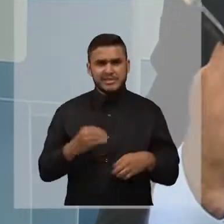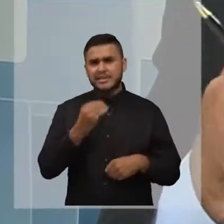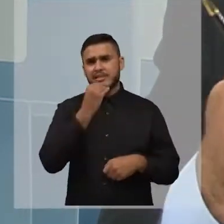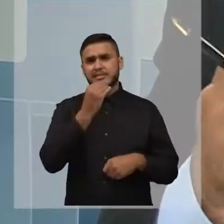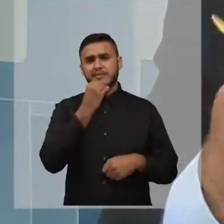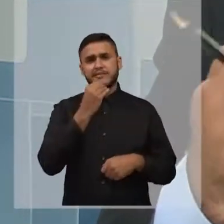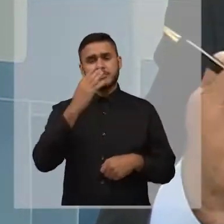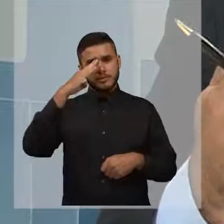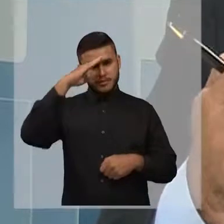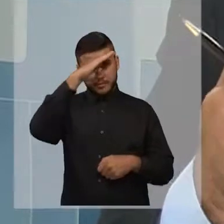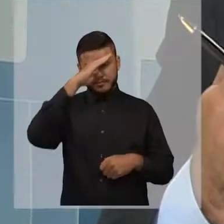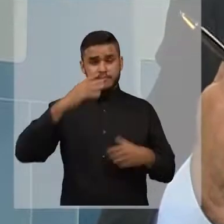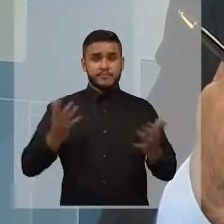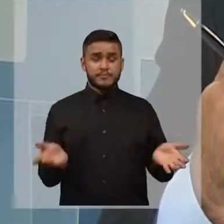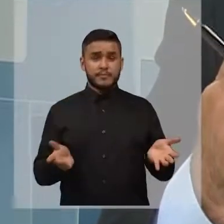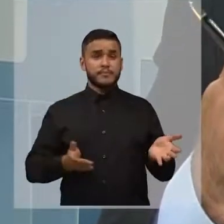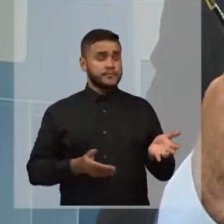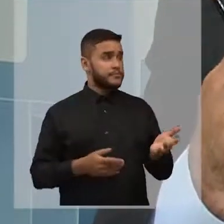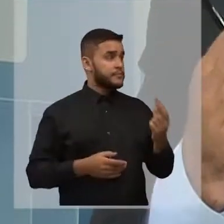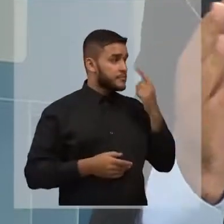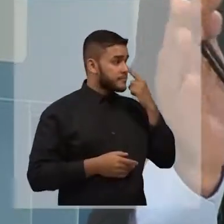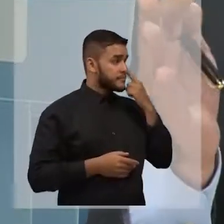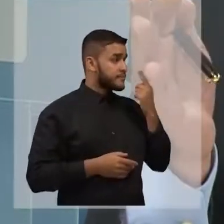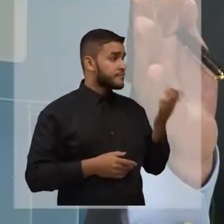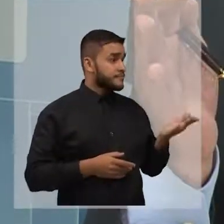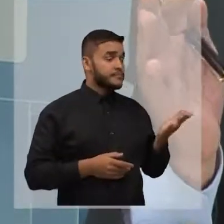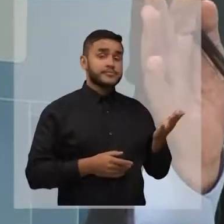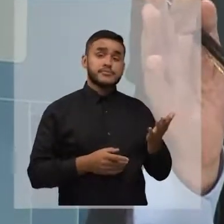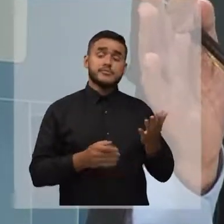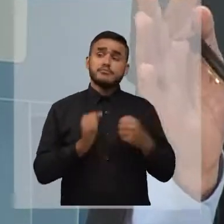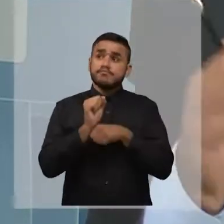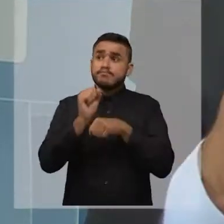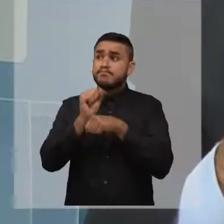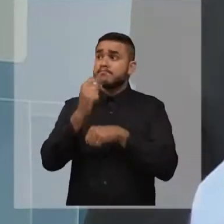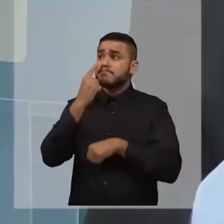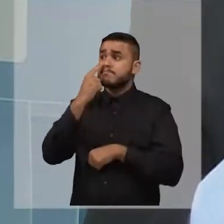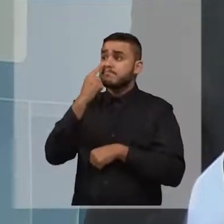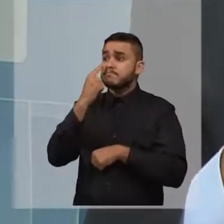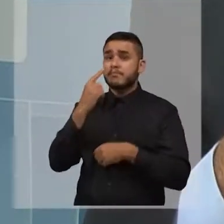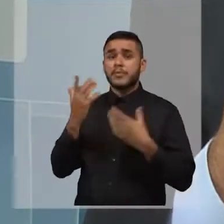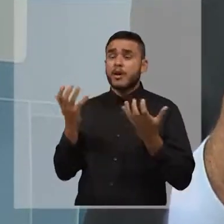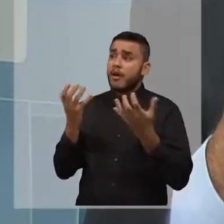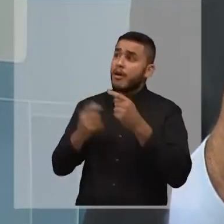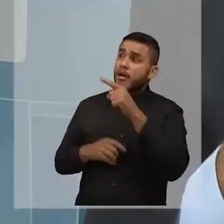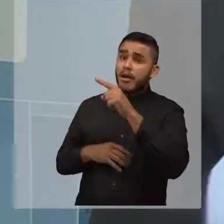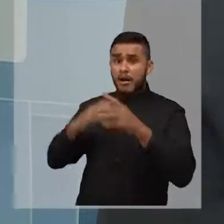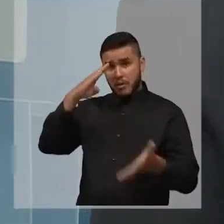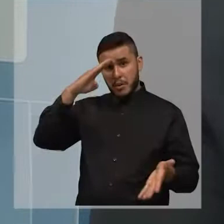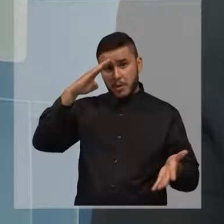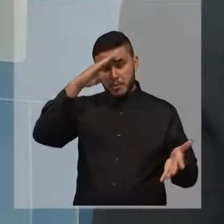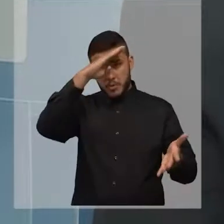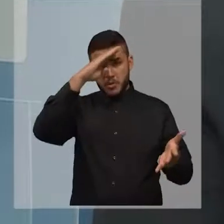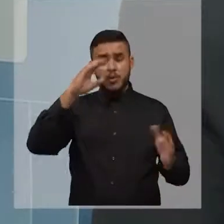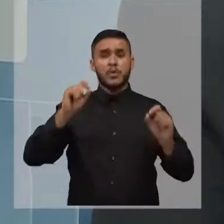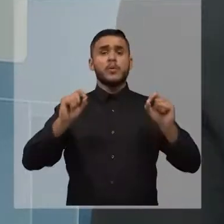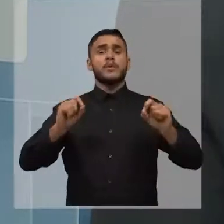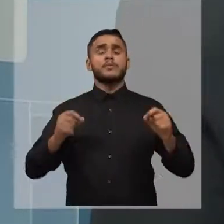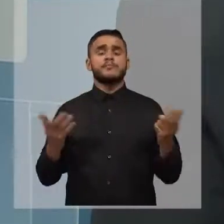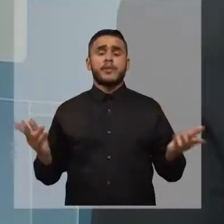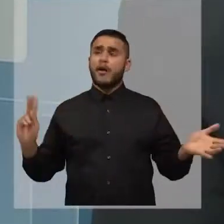eu digo assim, que eu não posso dizer agora. Eu esperava que a primeira coisa que ele fizesse lá, a minha primeira